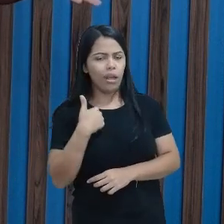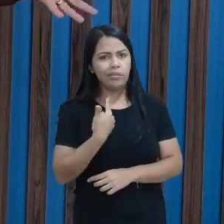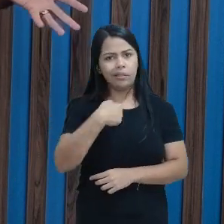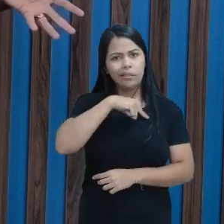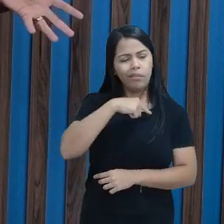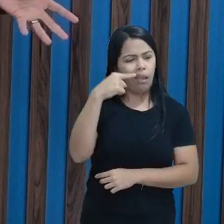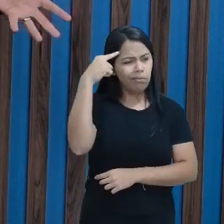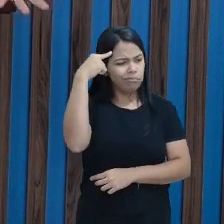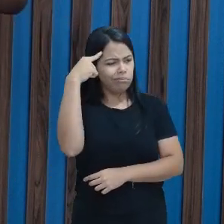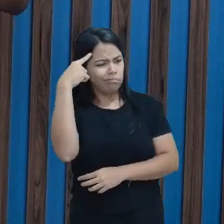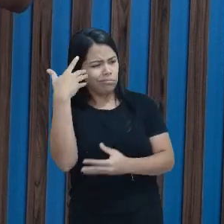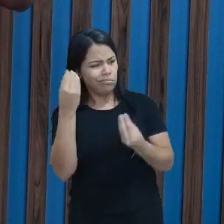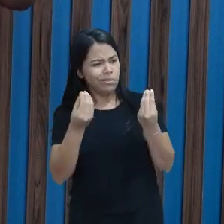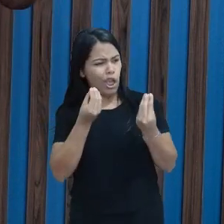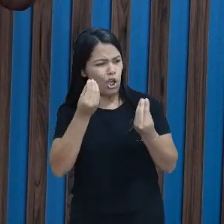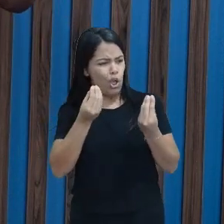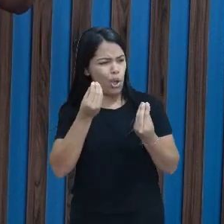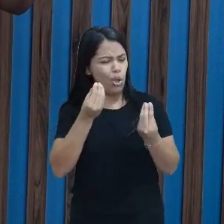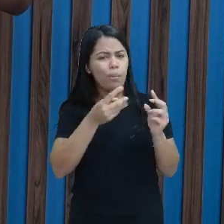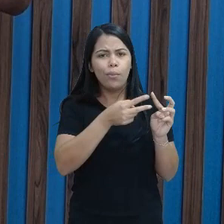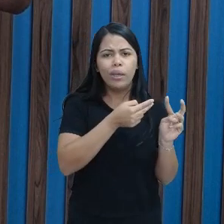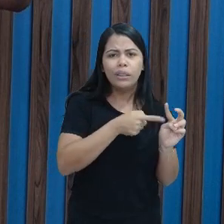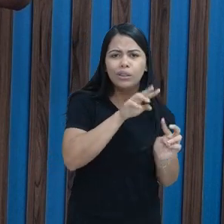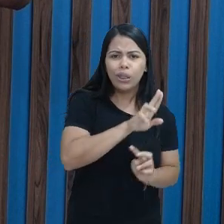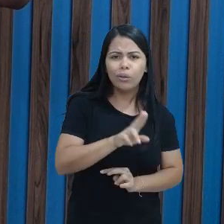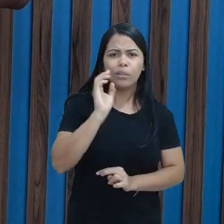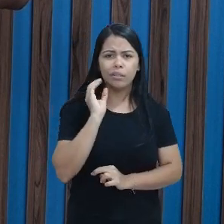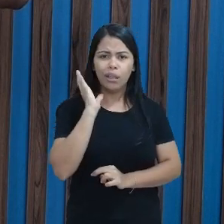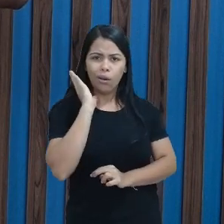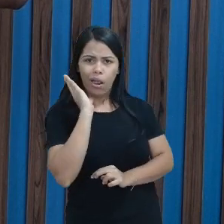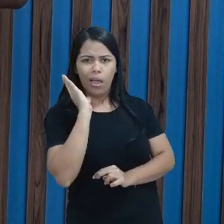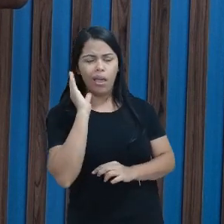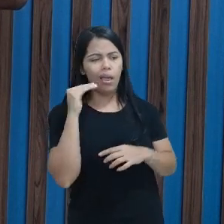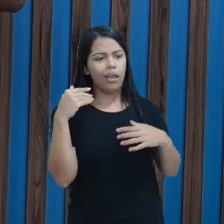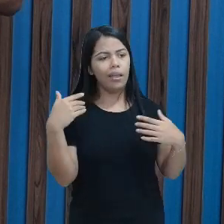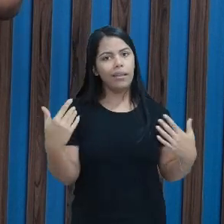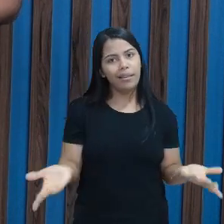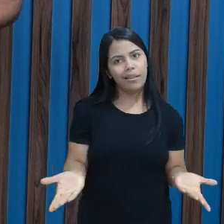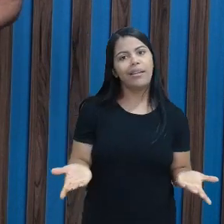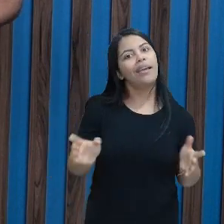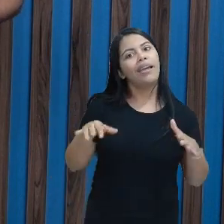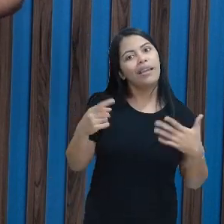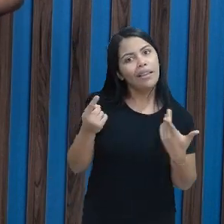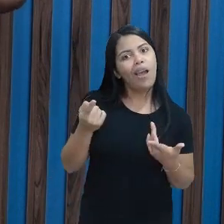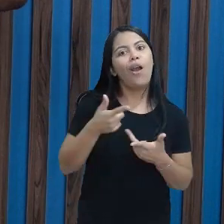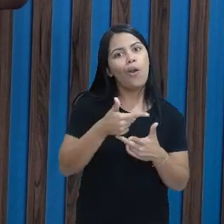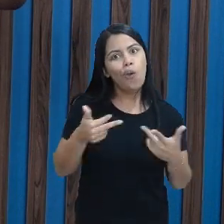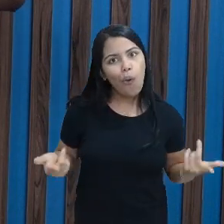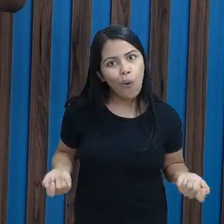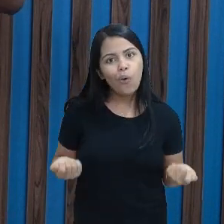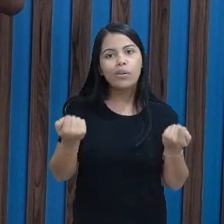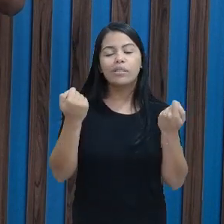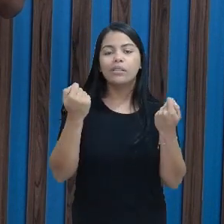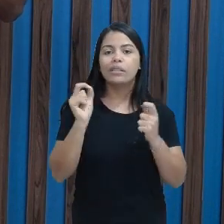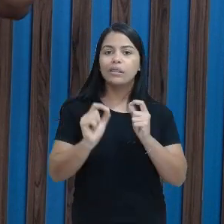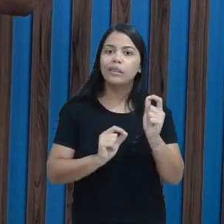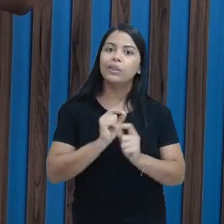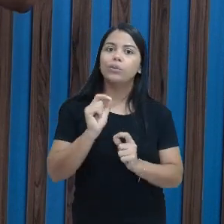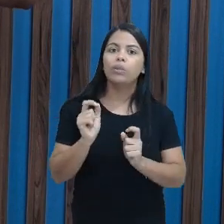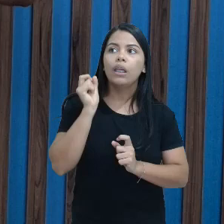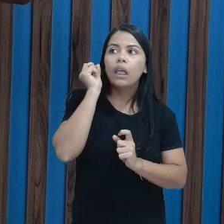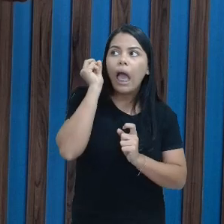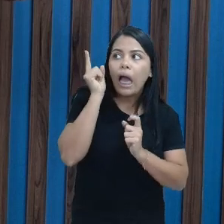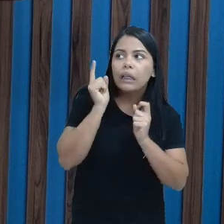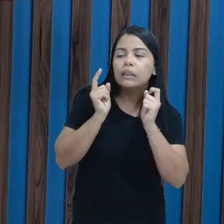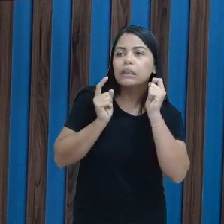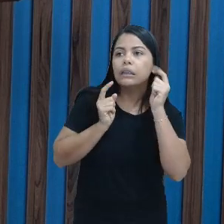usando celular? Então, tem que estar no mato. Então, ou seja, são coisas que são ali as instituições que partem